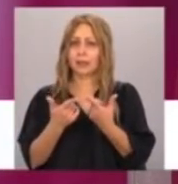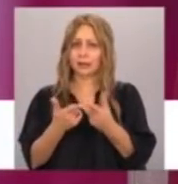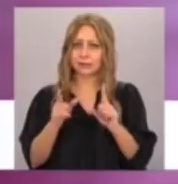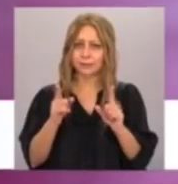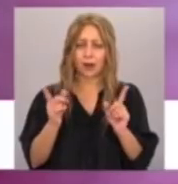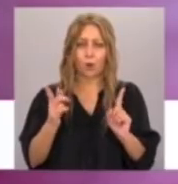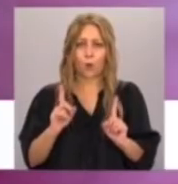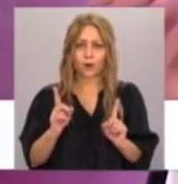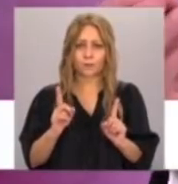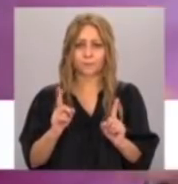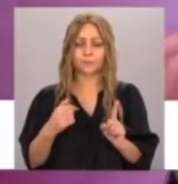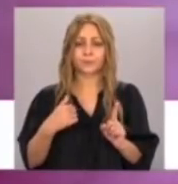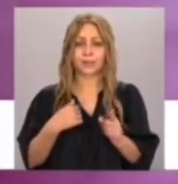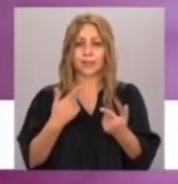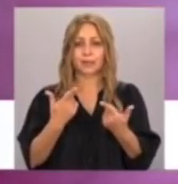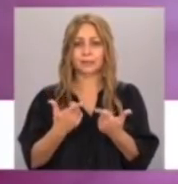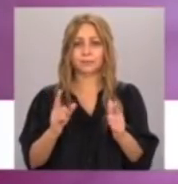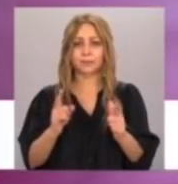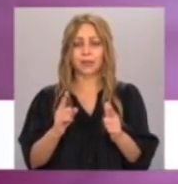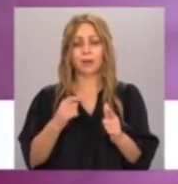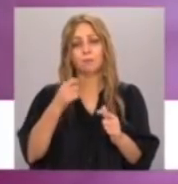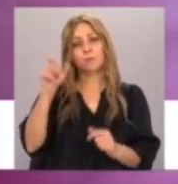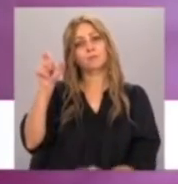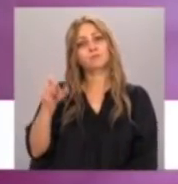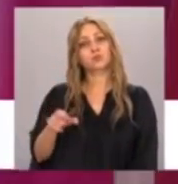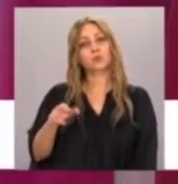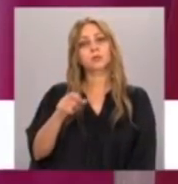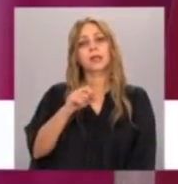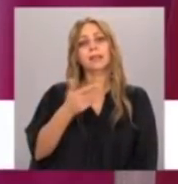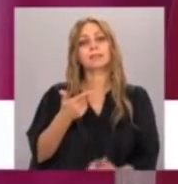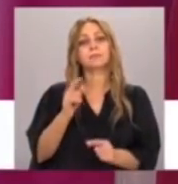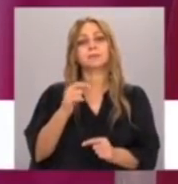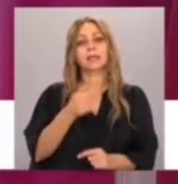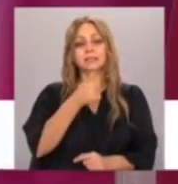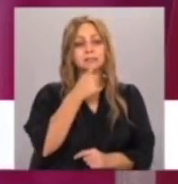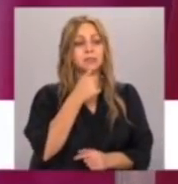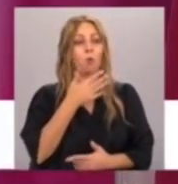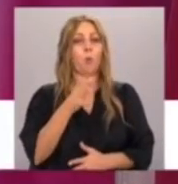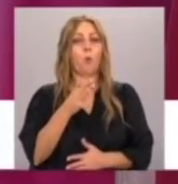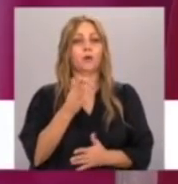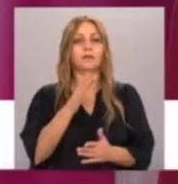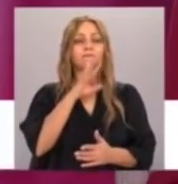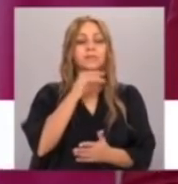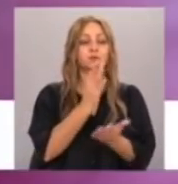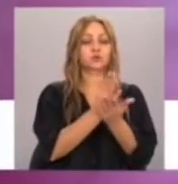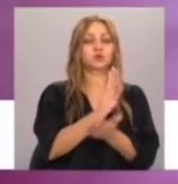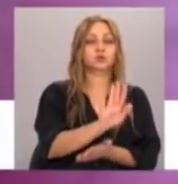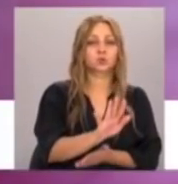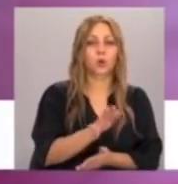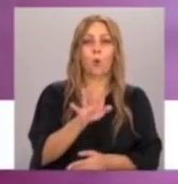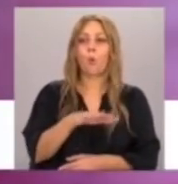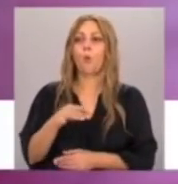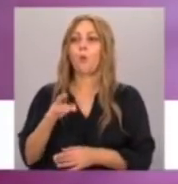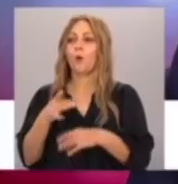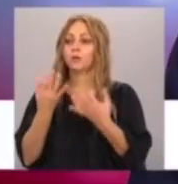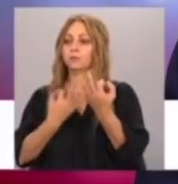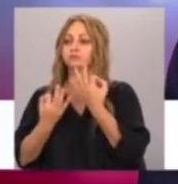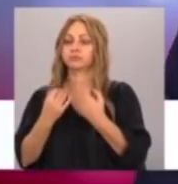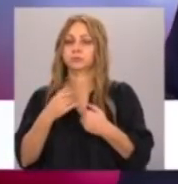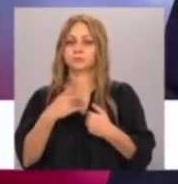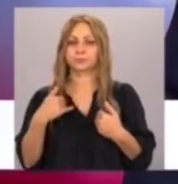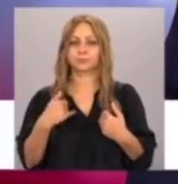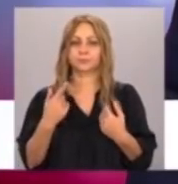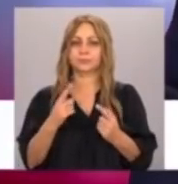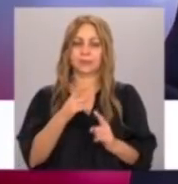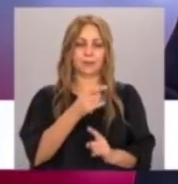produção mais importante todas quer dar as suas liberdades poderão da querem ser atendidos ou na que era que os seus filhos estudar em Libras ação mais nada com ninguém não é não